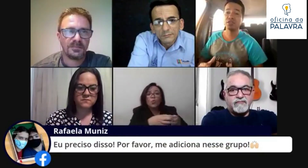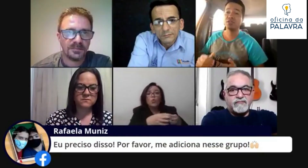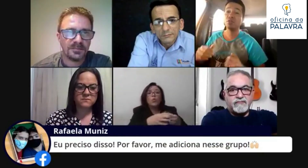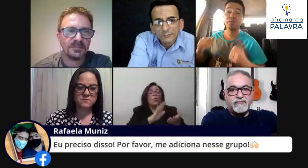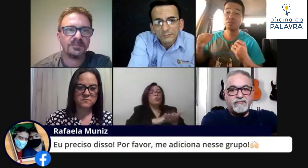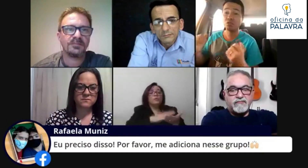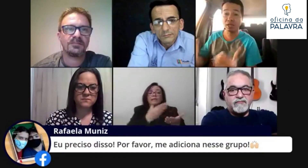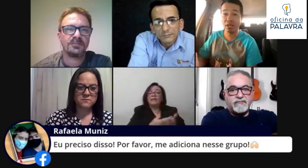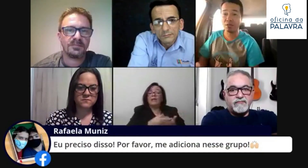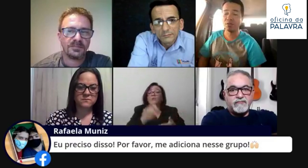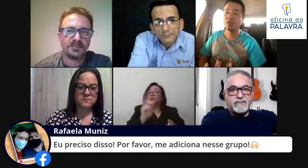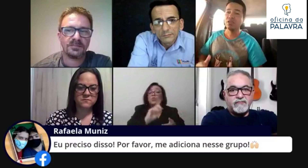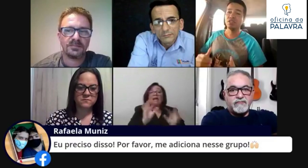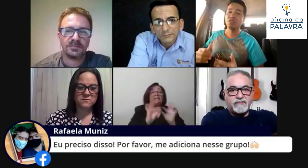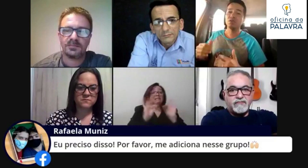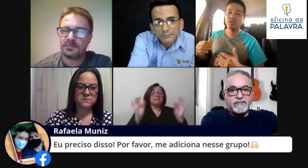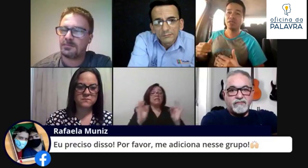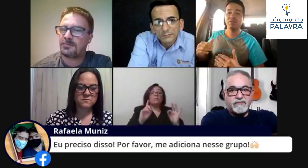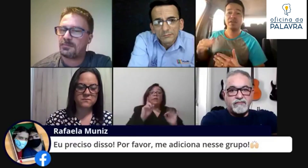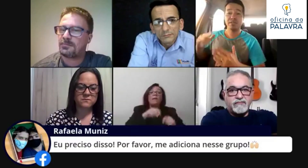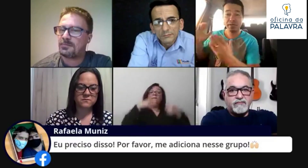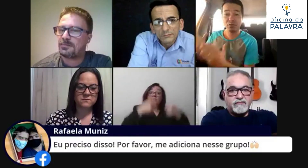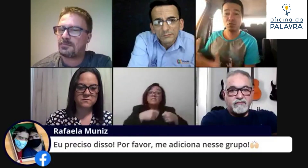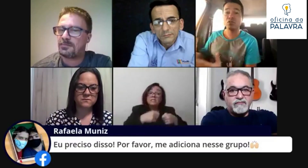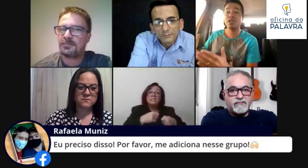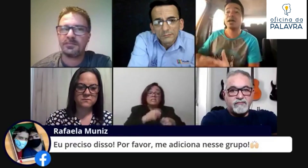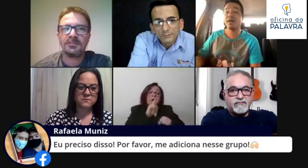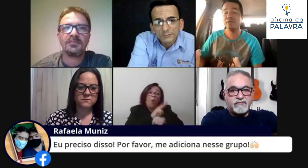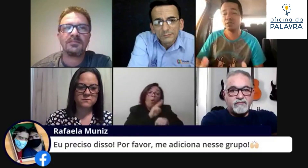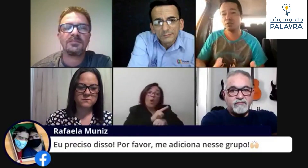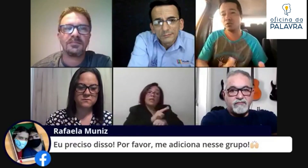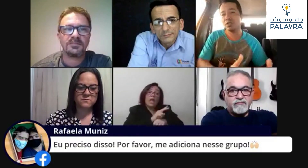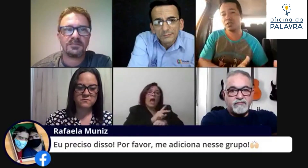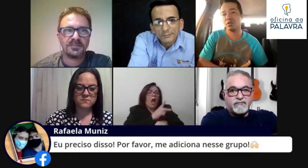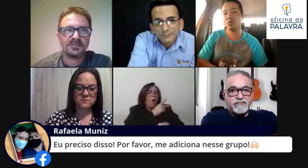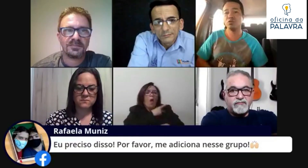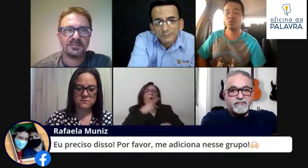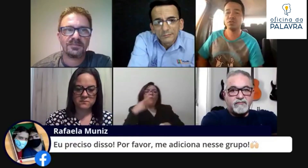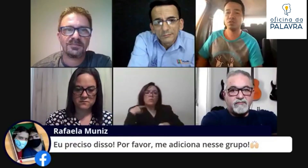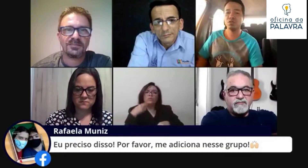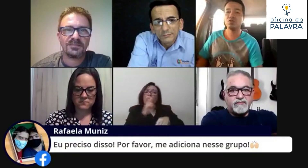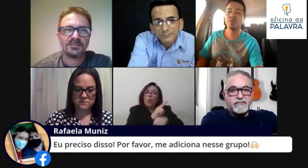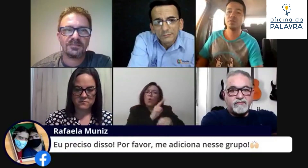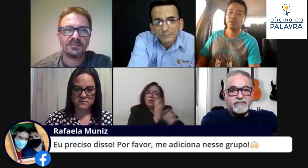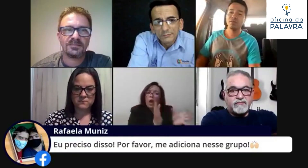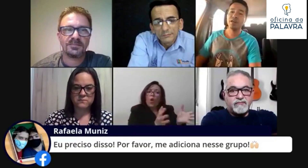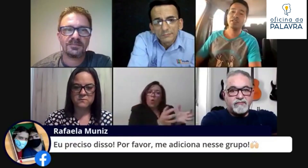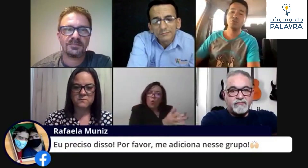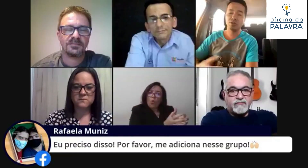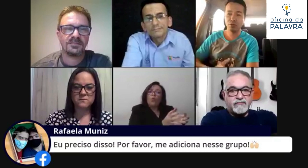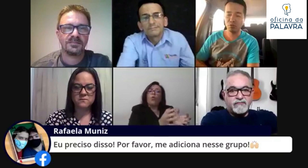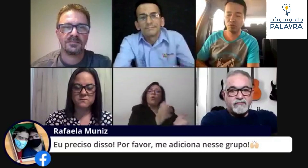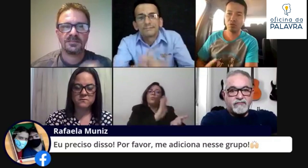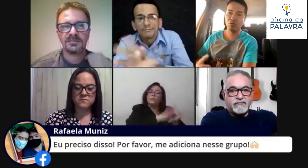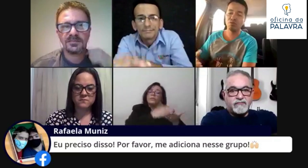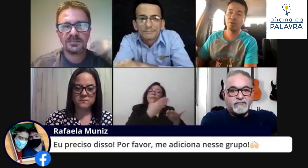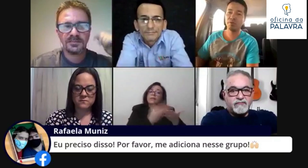lidero vocês, é um pastoreio. Então, o que ela faz é pastorear mesmo todo esse grupo. Vai ter